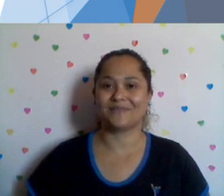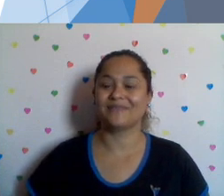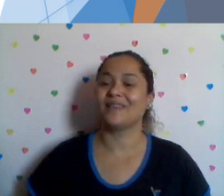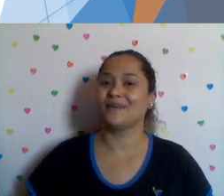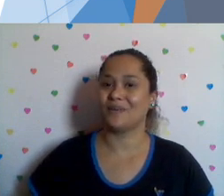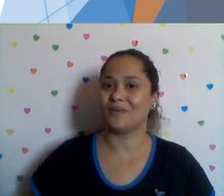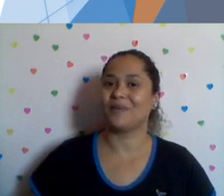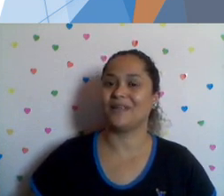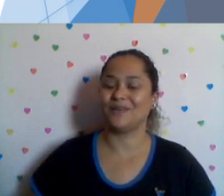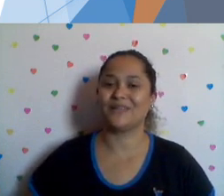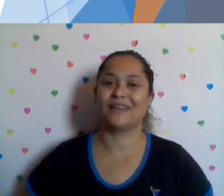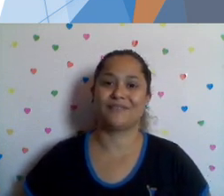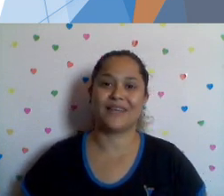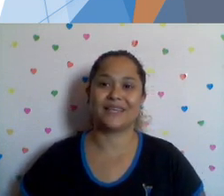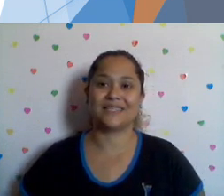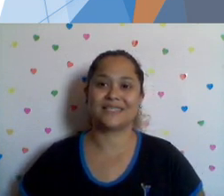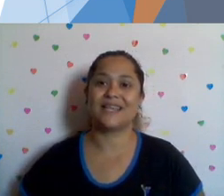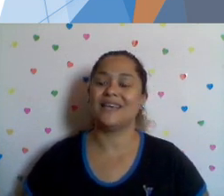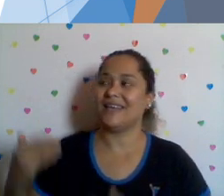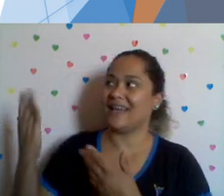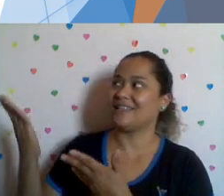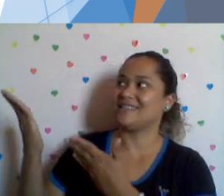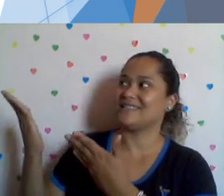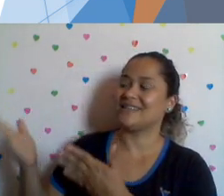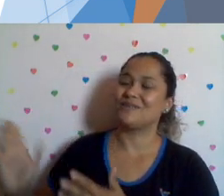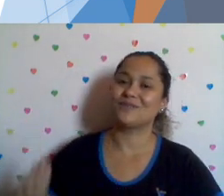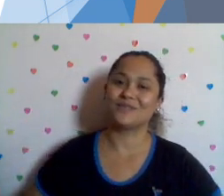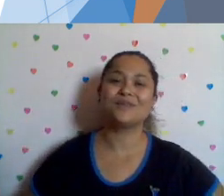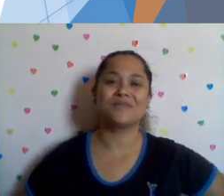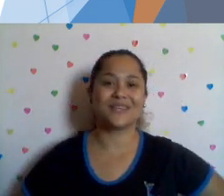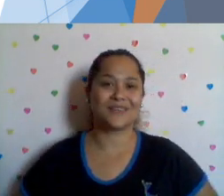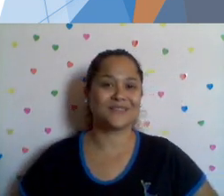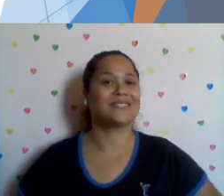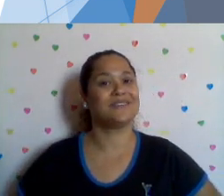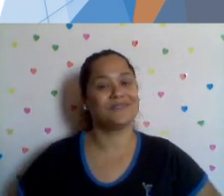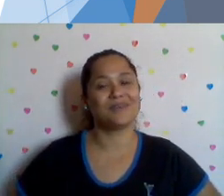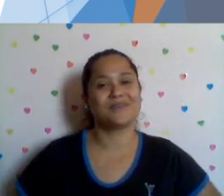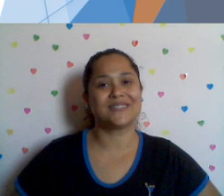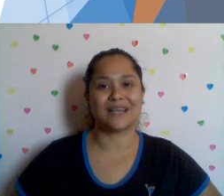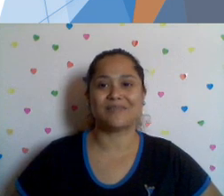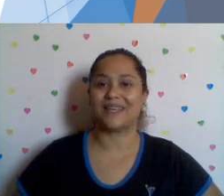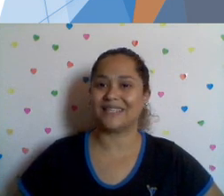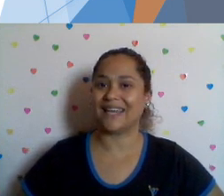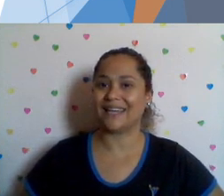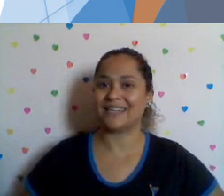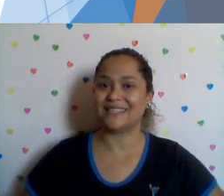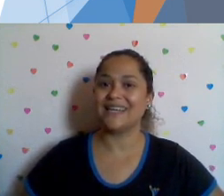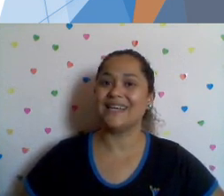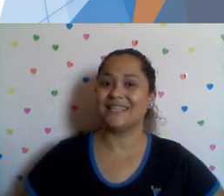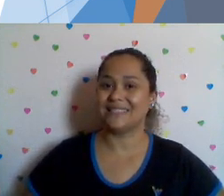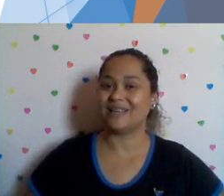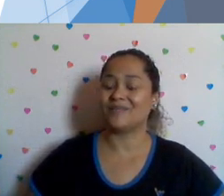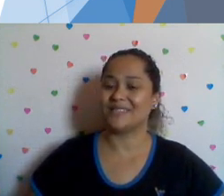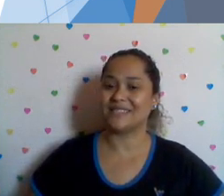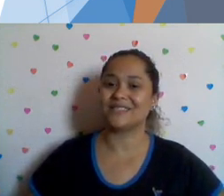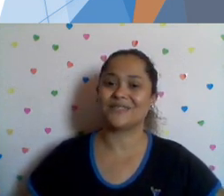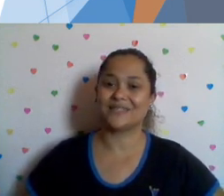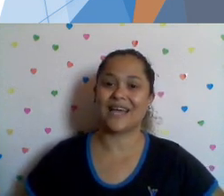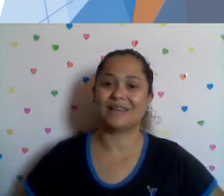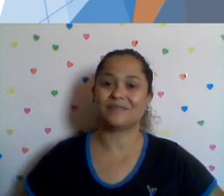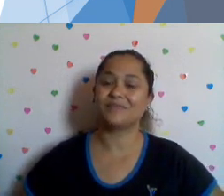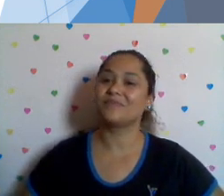estudar uma e outra vez. Esses são os números que vamos aprender. Temos